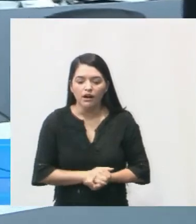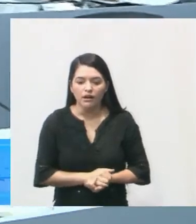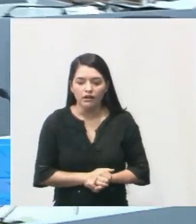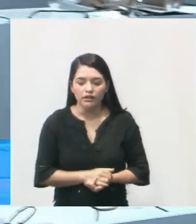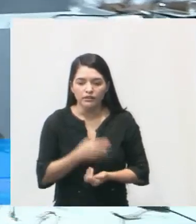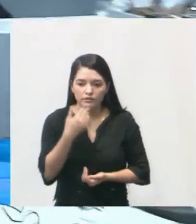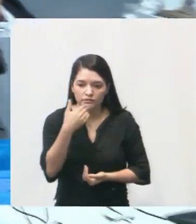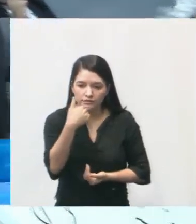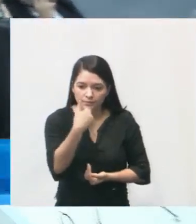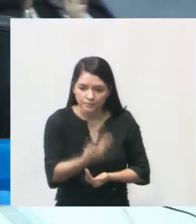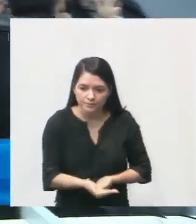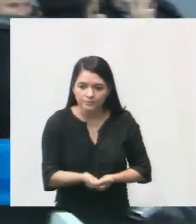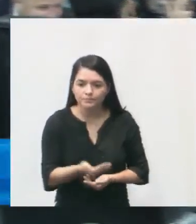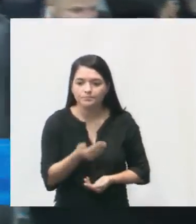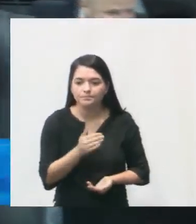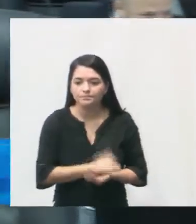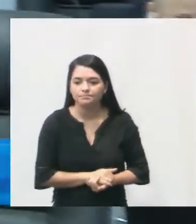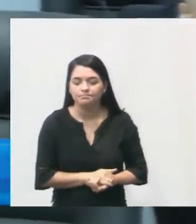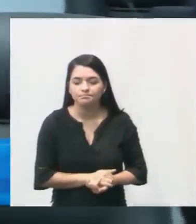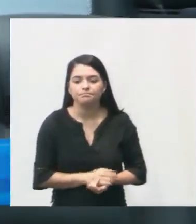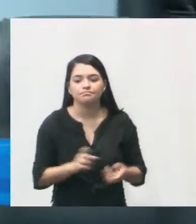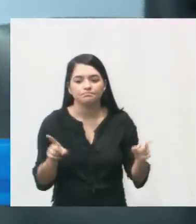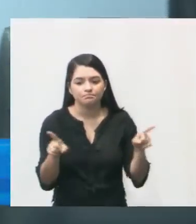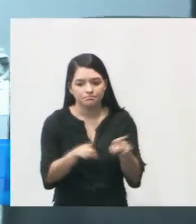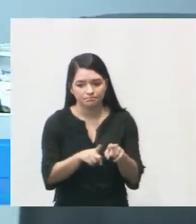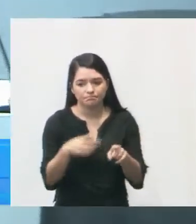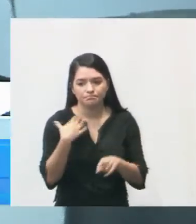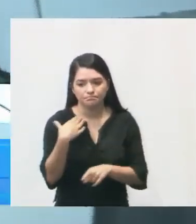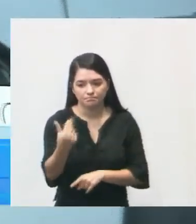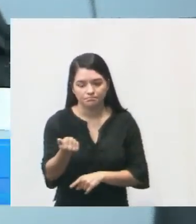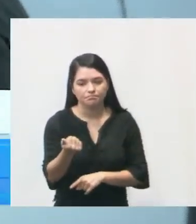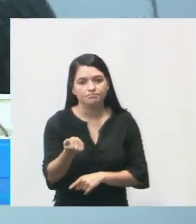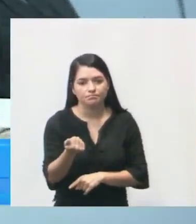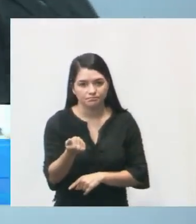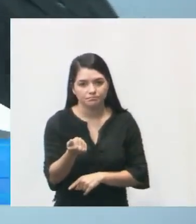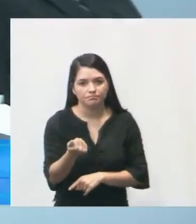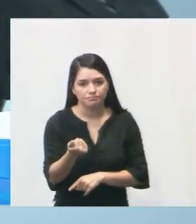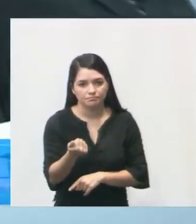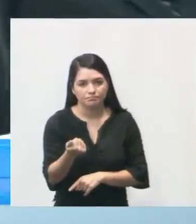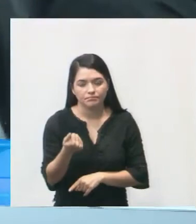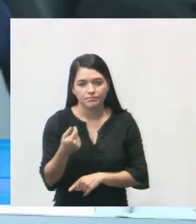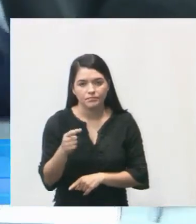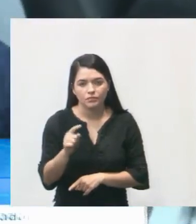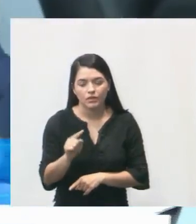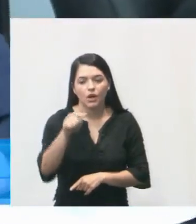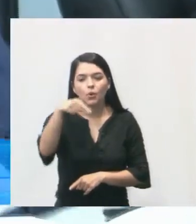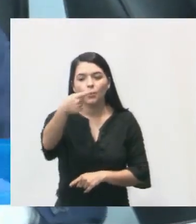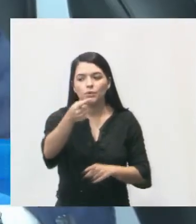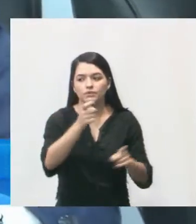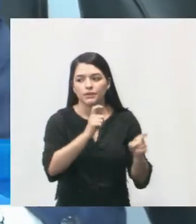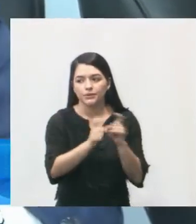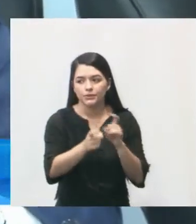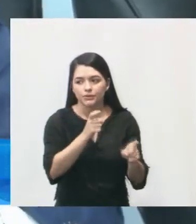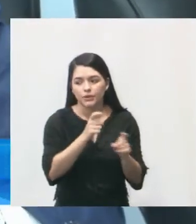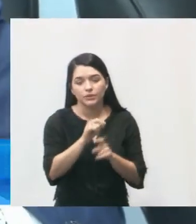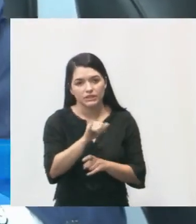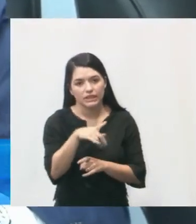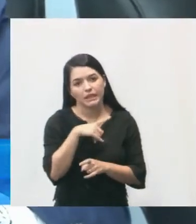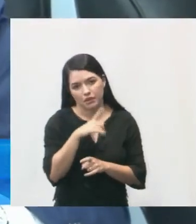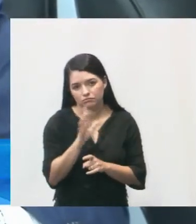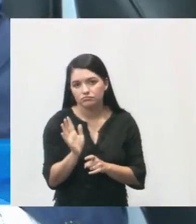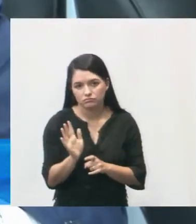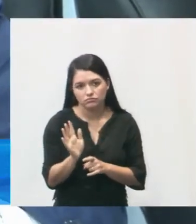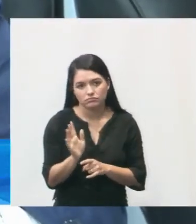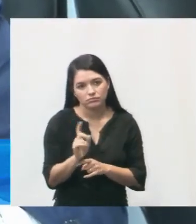solicitar, Luiz Paulo, que também nos convide para a próxima reunião, se é que terá